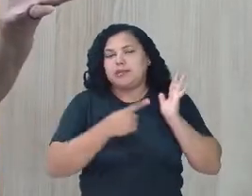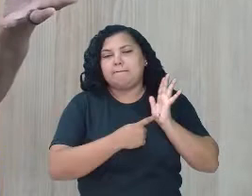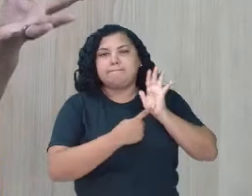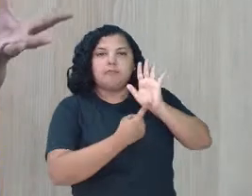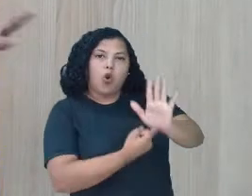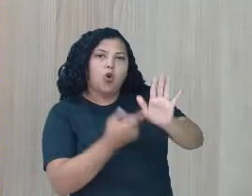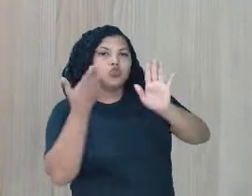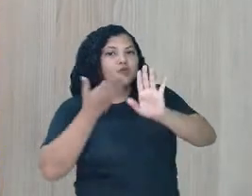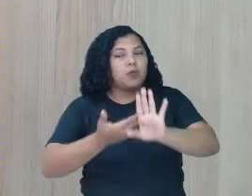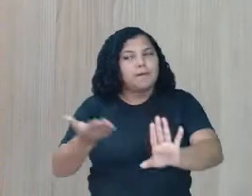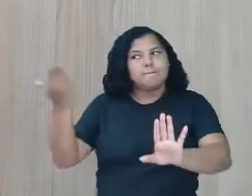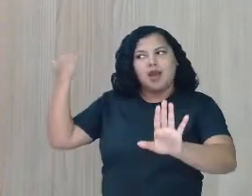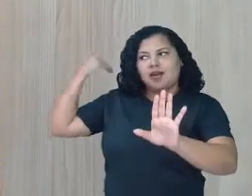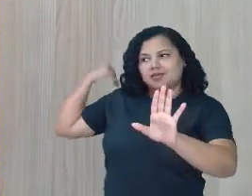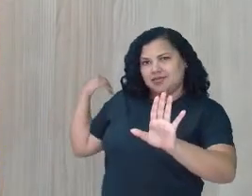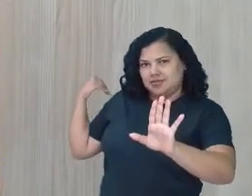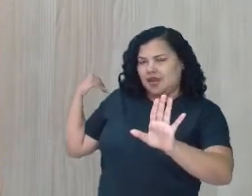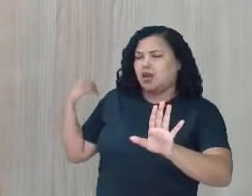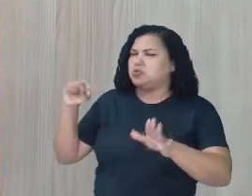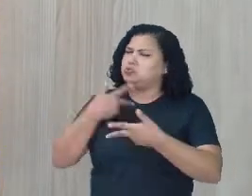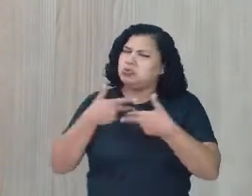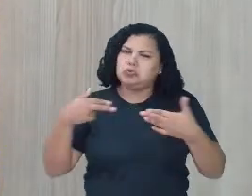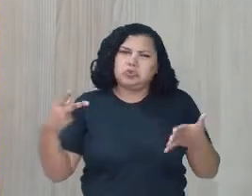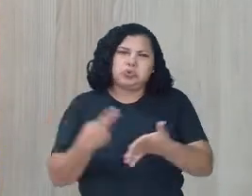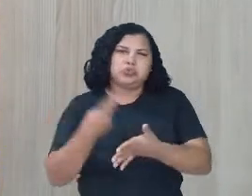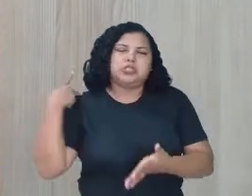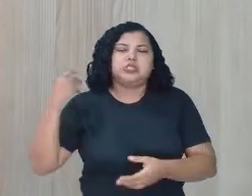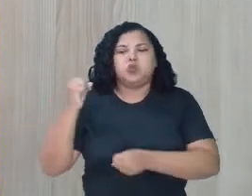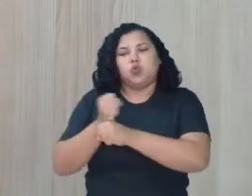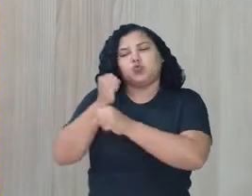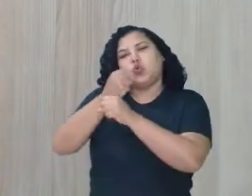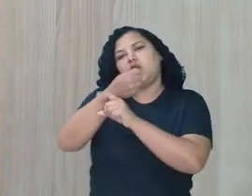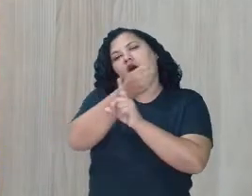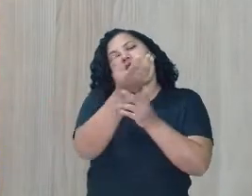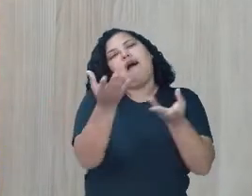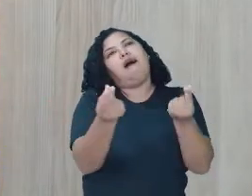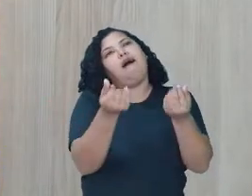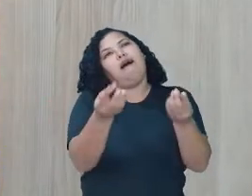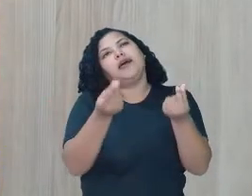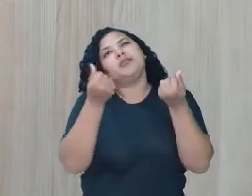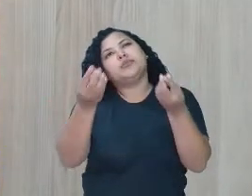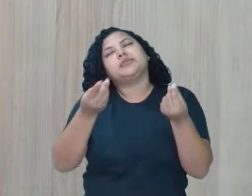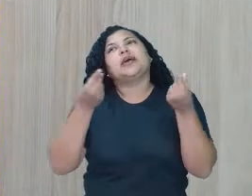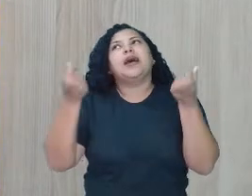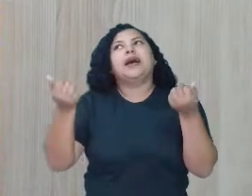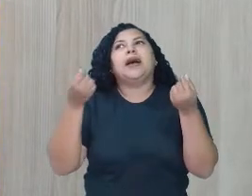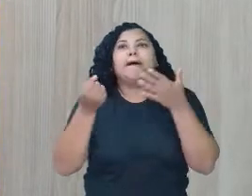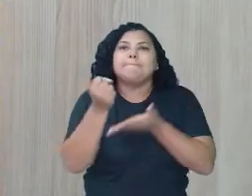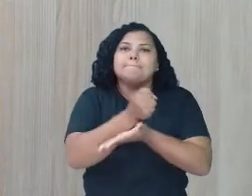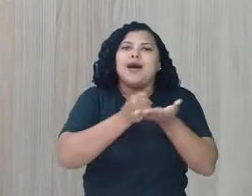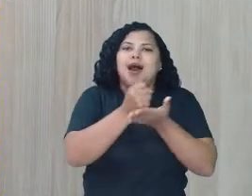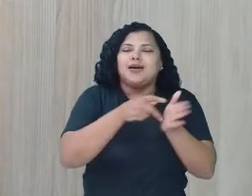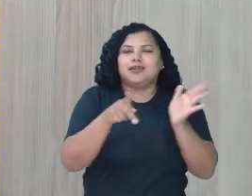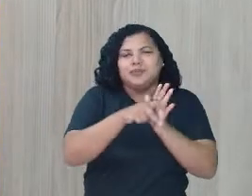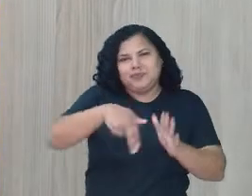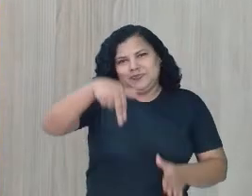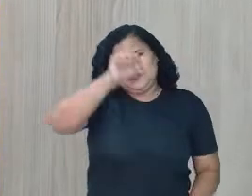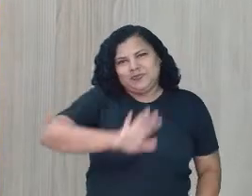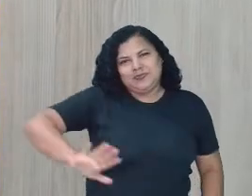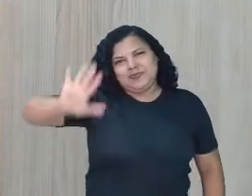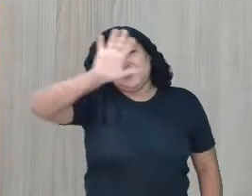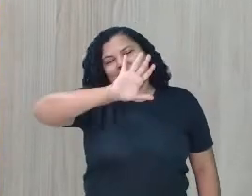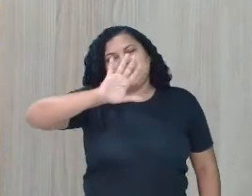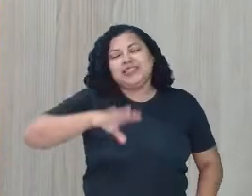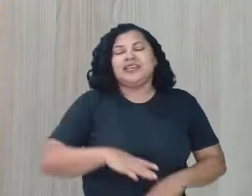o passado, tudo que construiu a nossa base nordestina, né? Para a